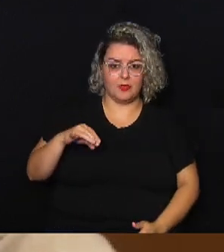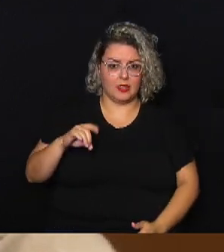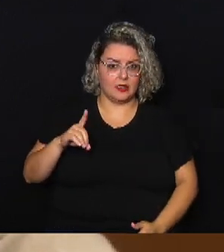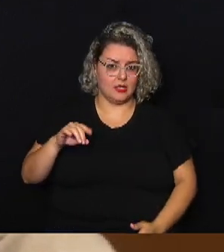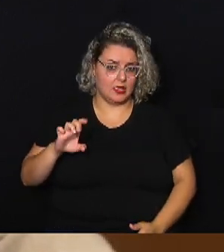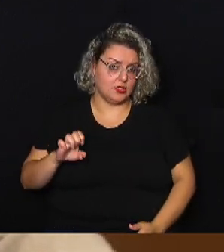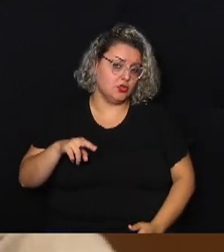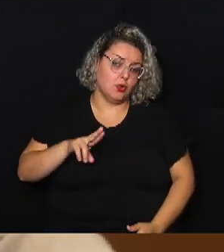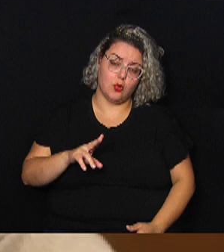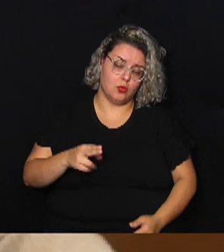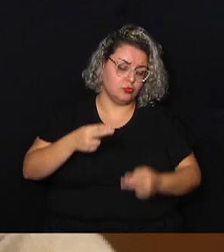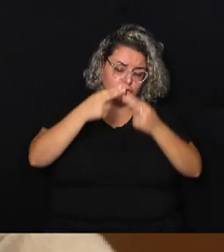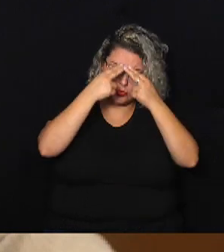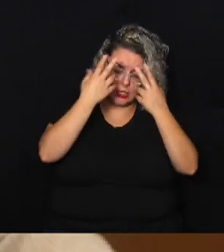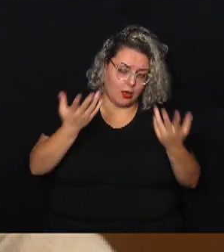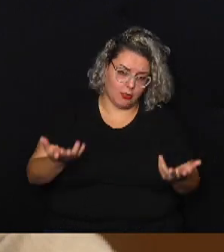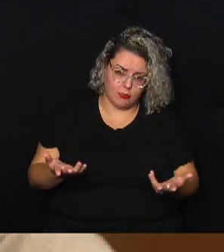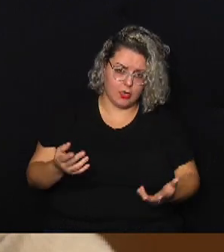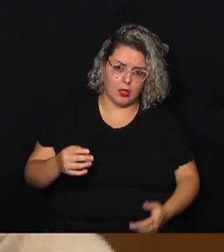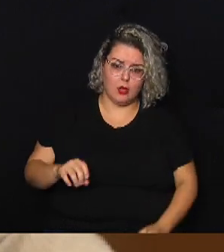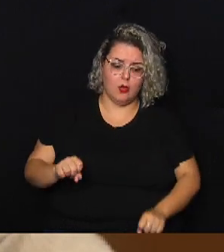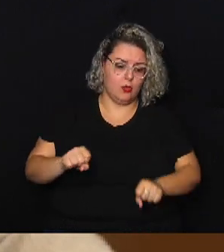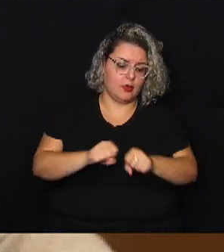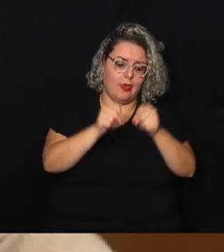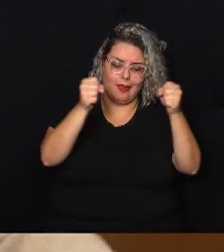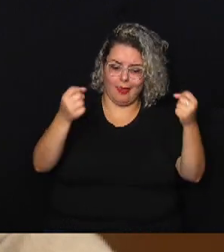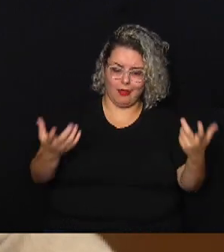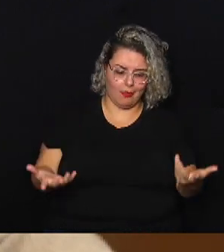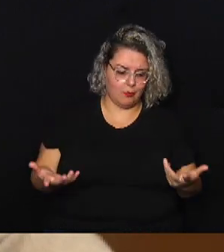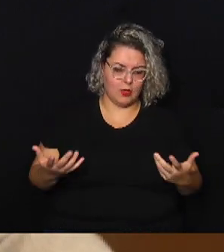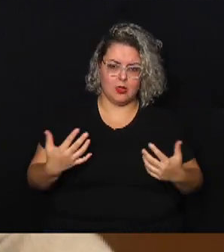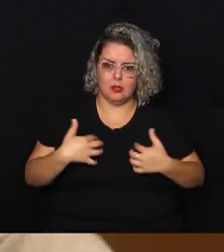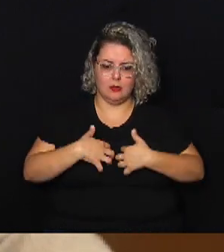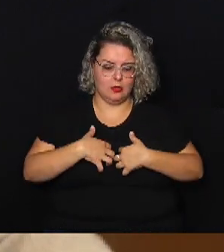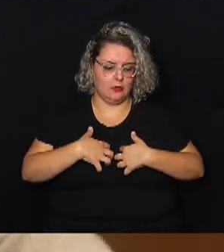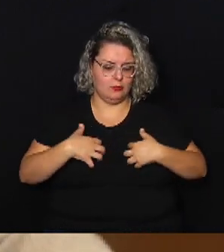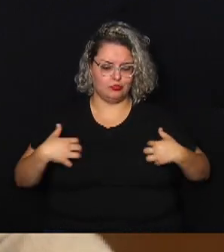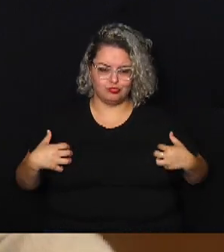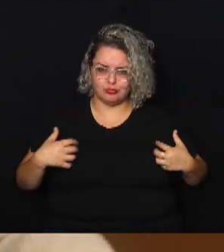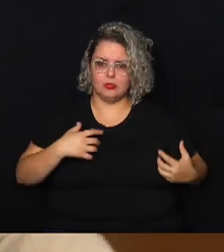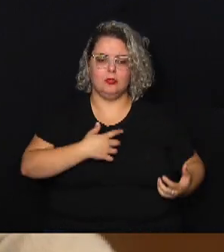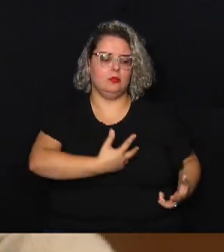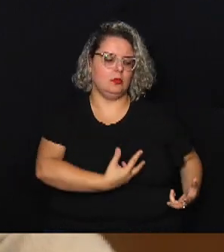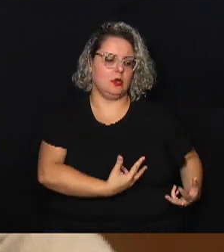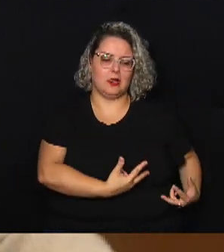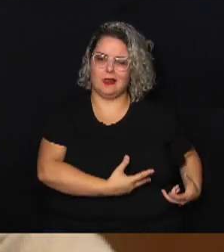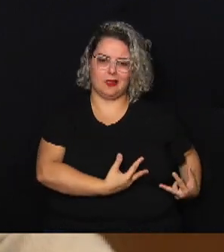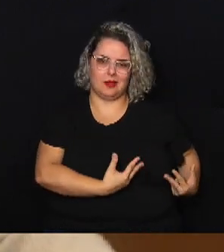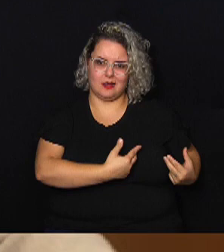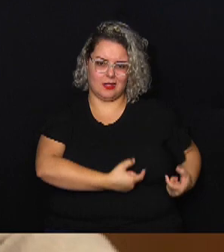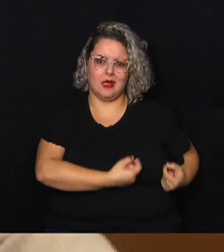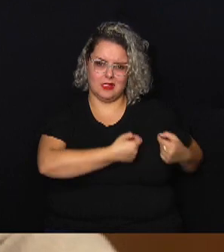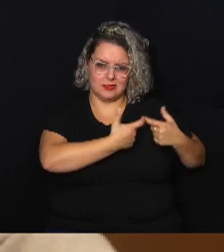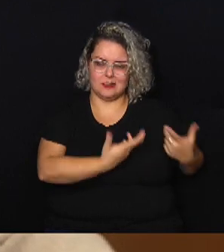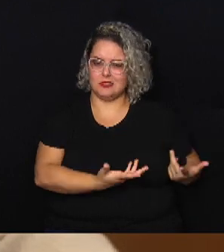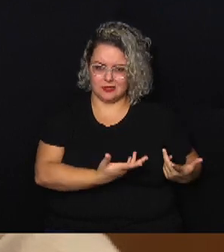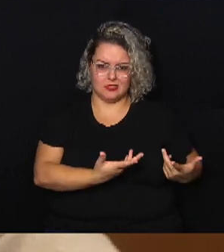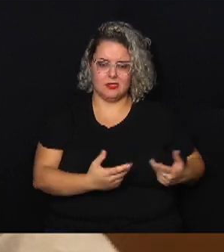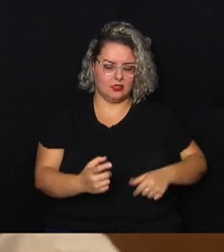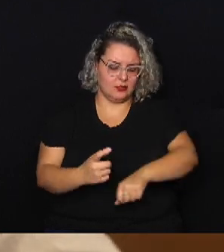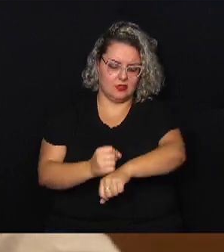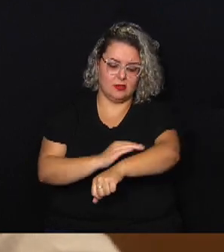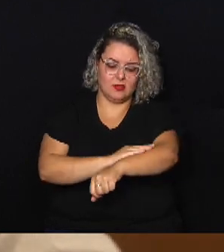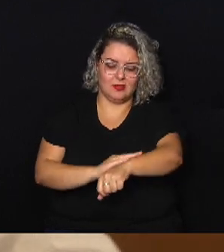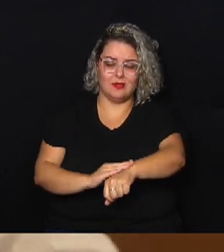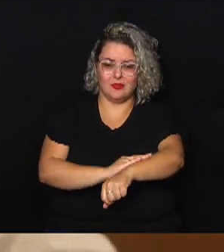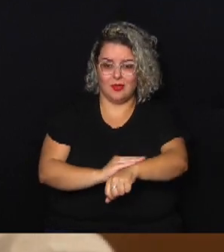câncer como algo muito mutilador, tanto o câncer de pele quanto o câncer de mama, eles deformam muito,